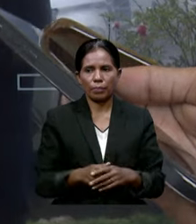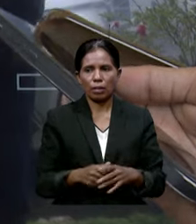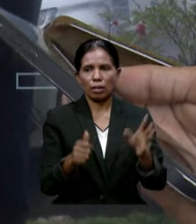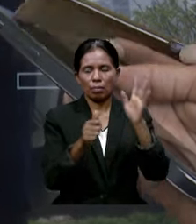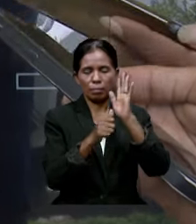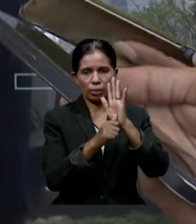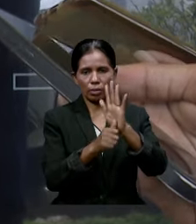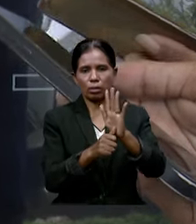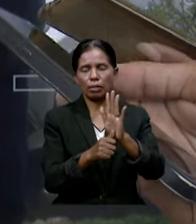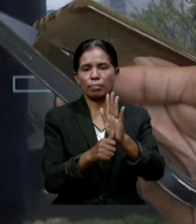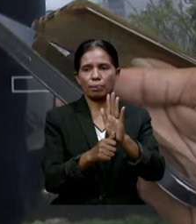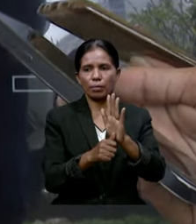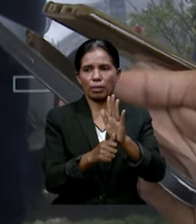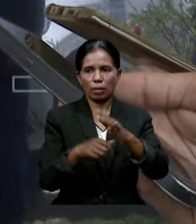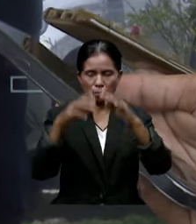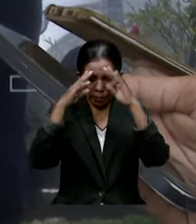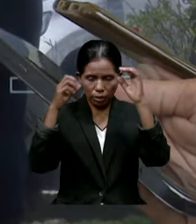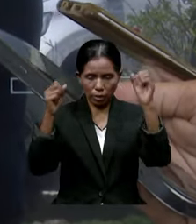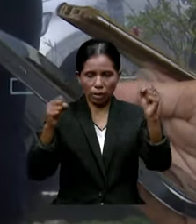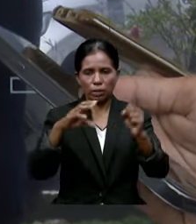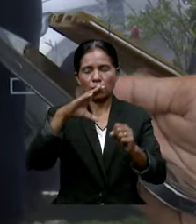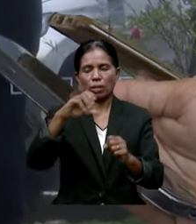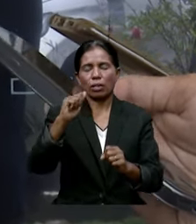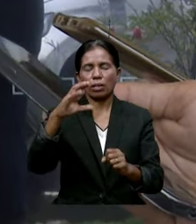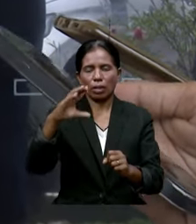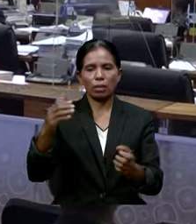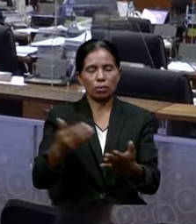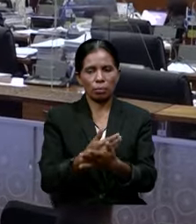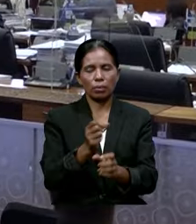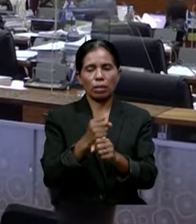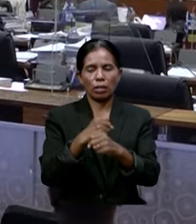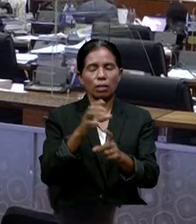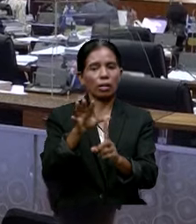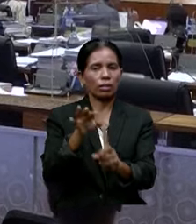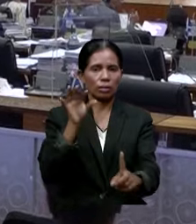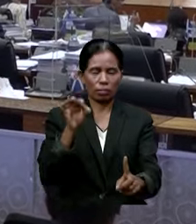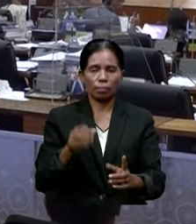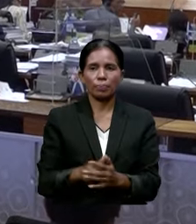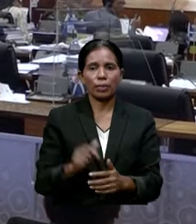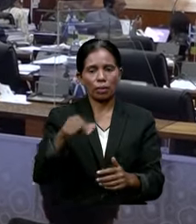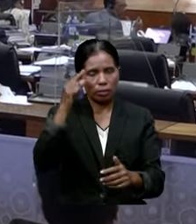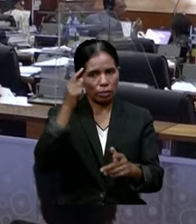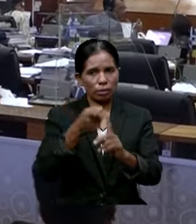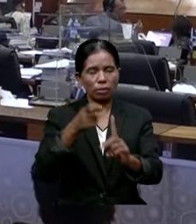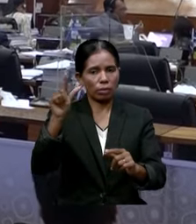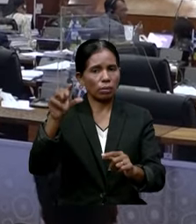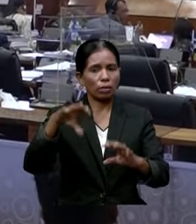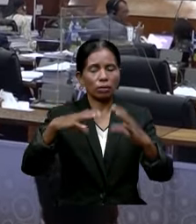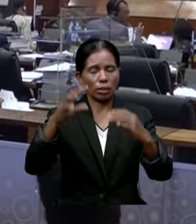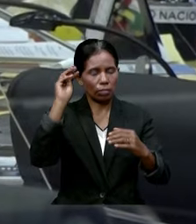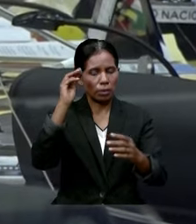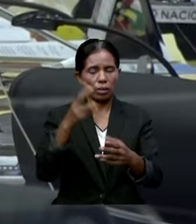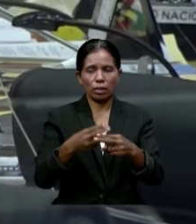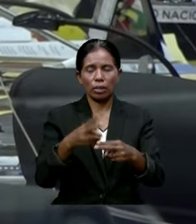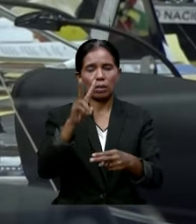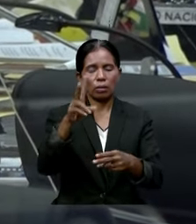apresenta presidente Capon per bele halo eleison. Antes ne governo liu si konselu ministro propoi narang rua